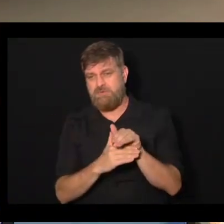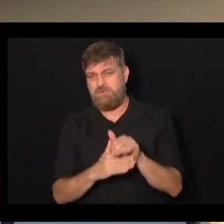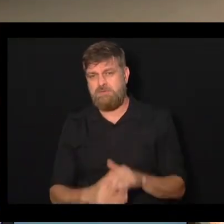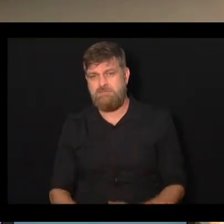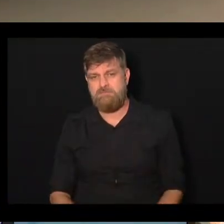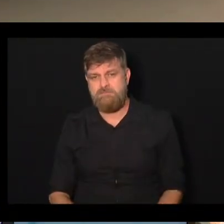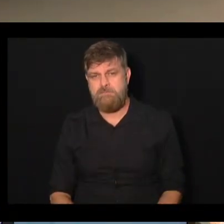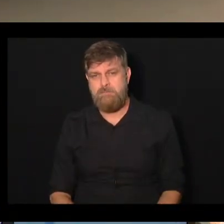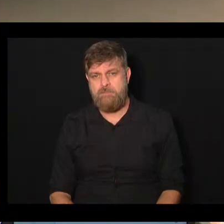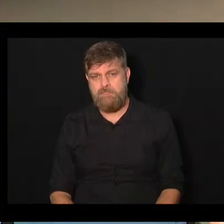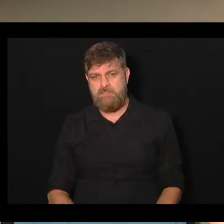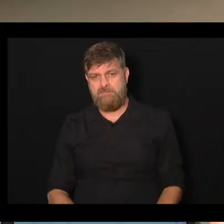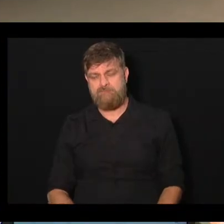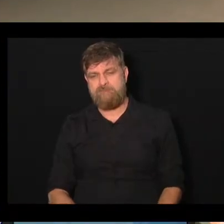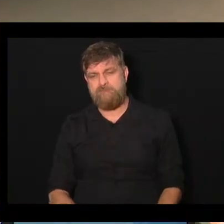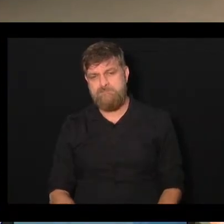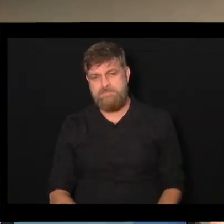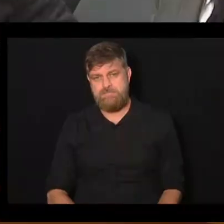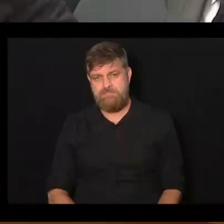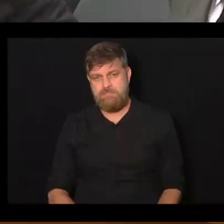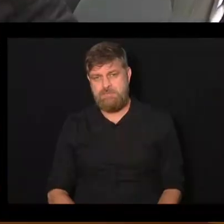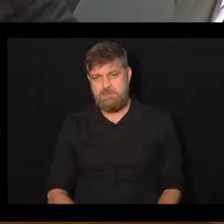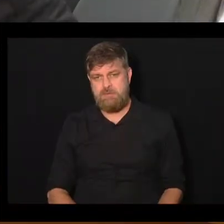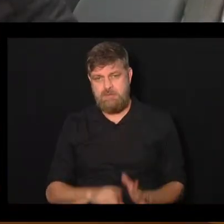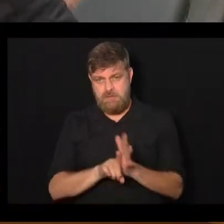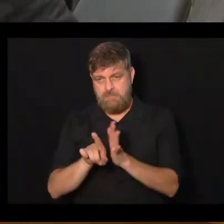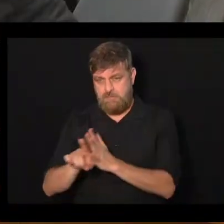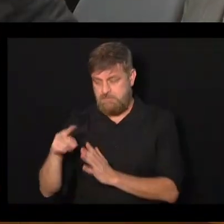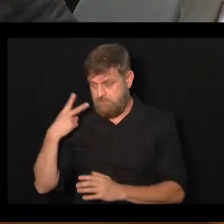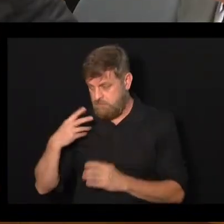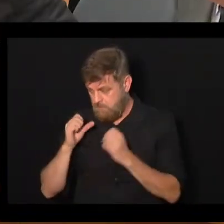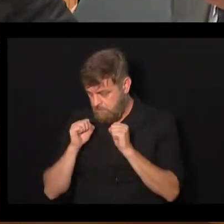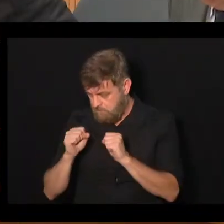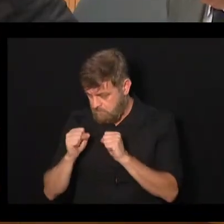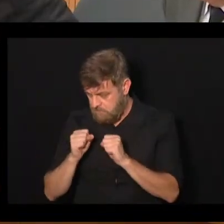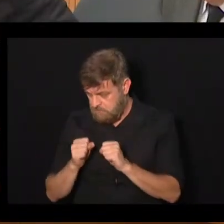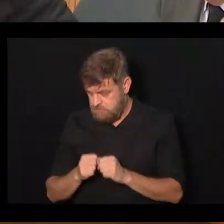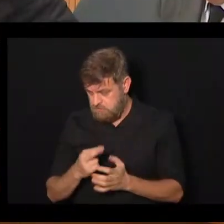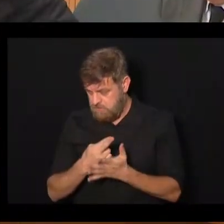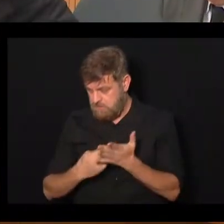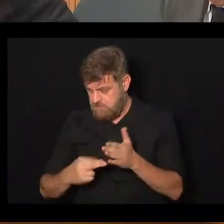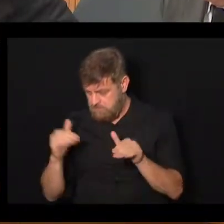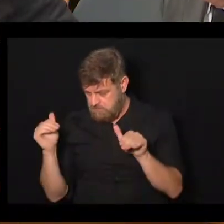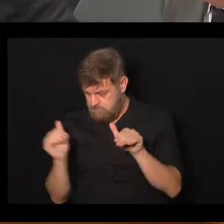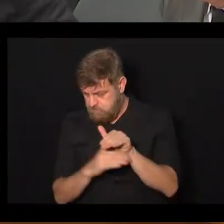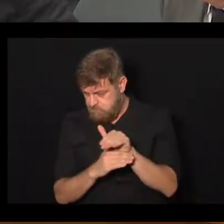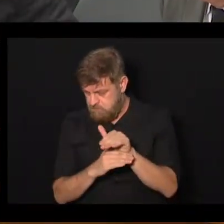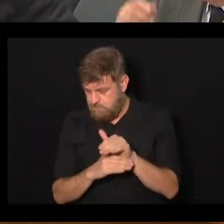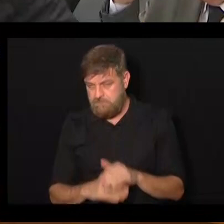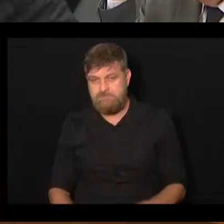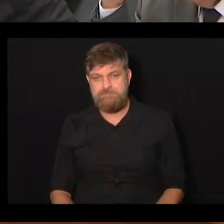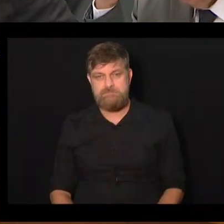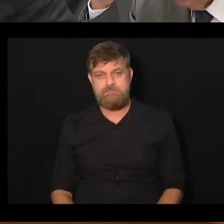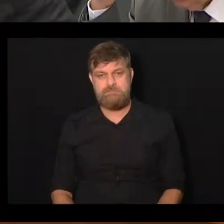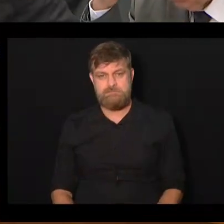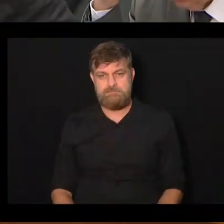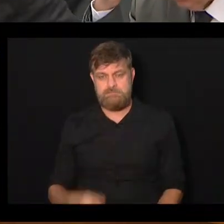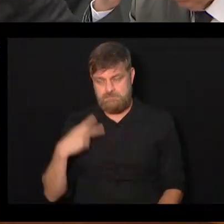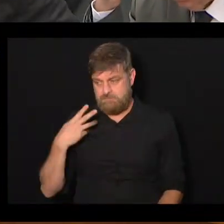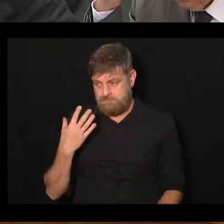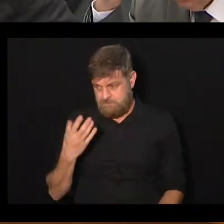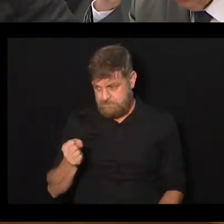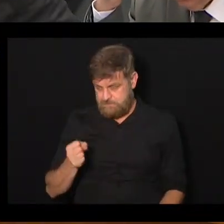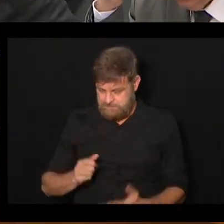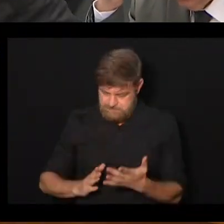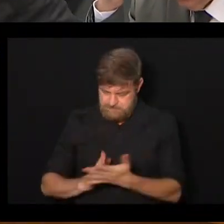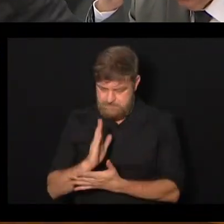2019, que está aí para ser votado. Só em votação, o requerimento de arquivamento realizado pelo líder do governo. Vereadores favoráveis